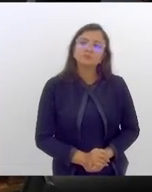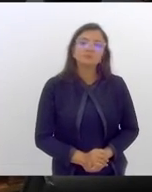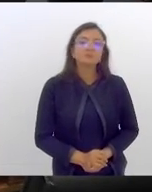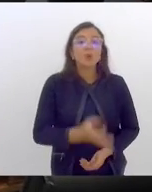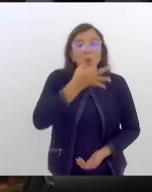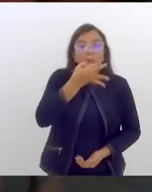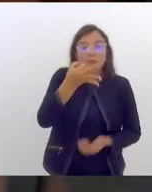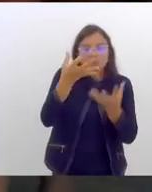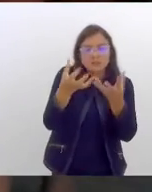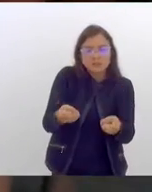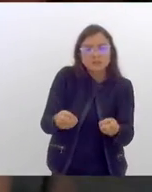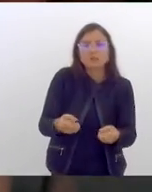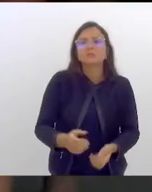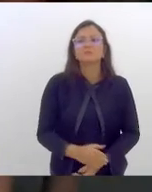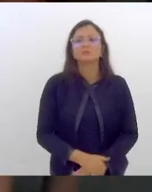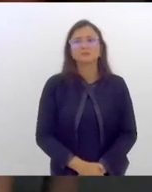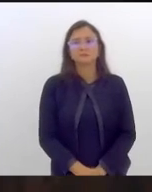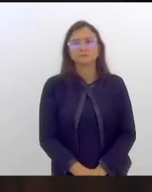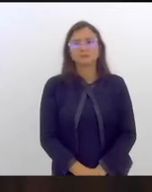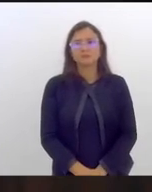parecia favorável